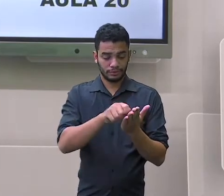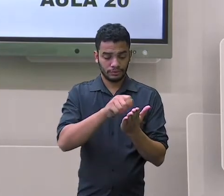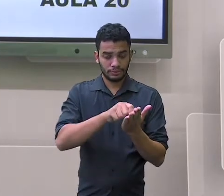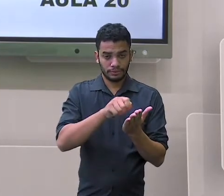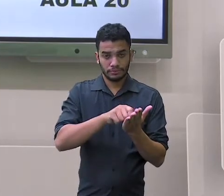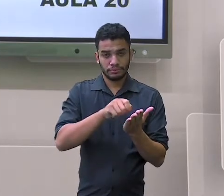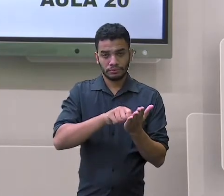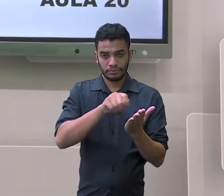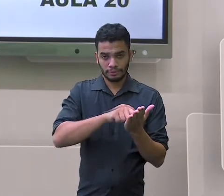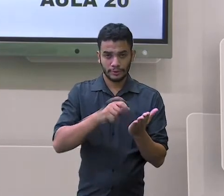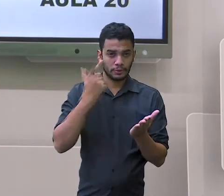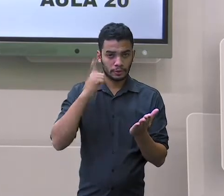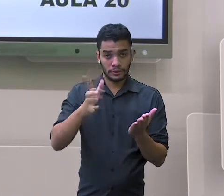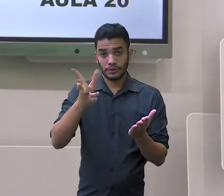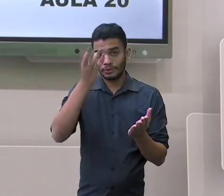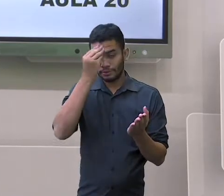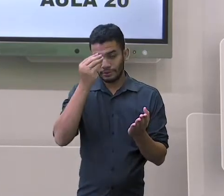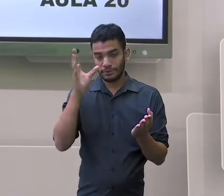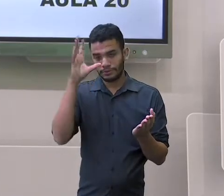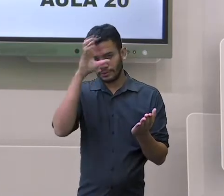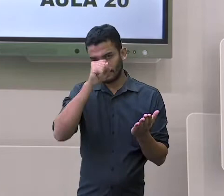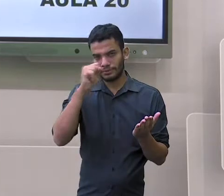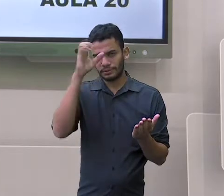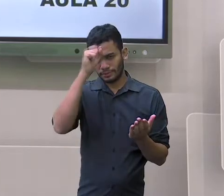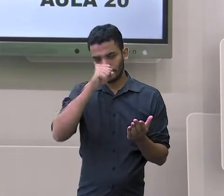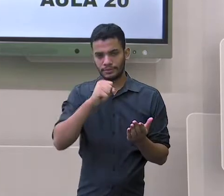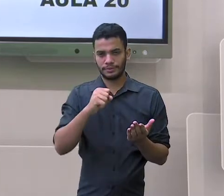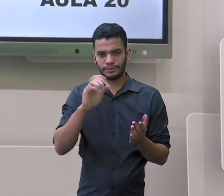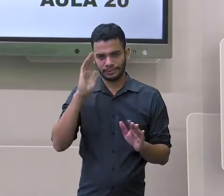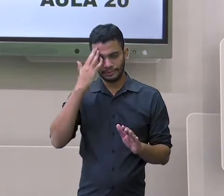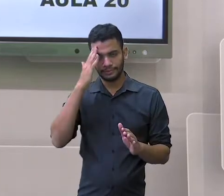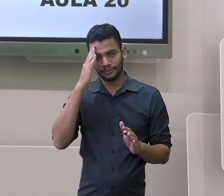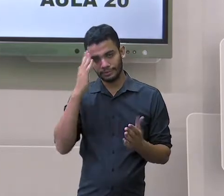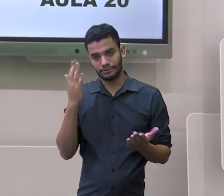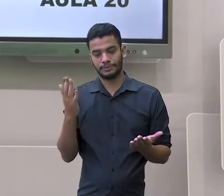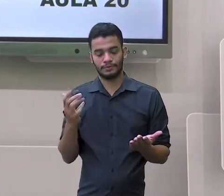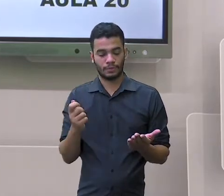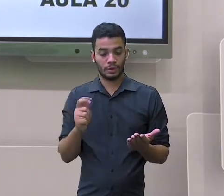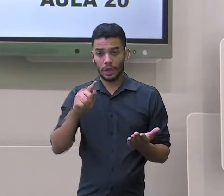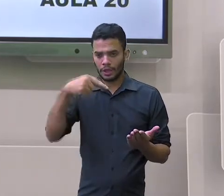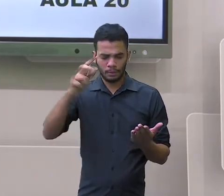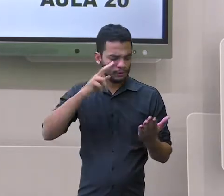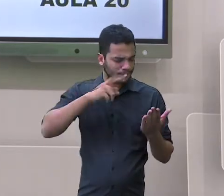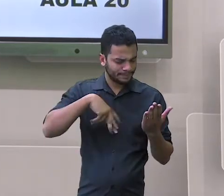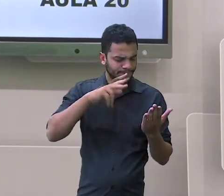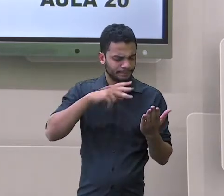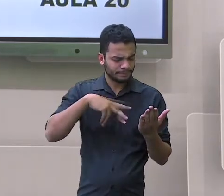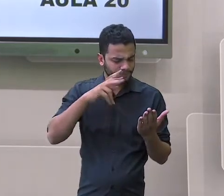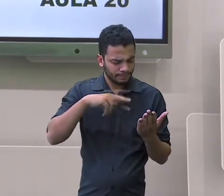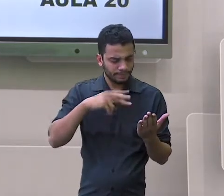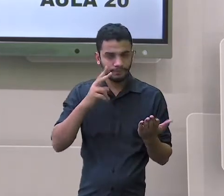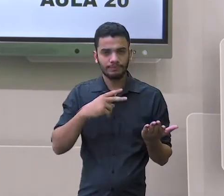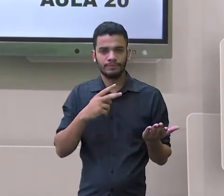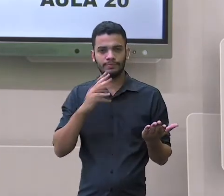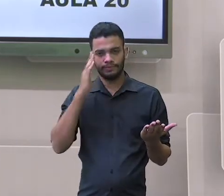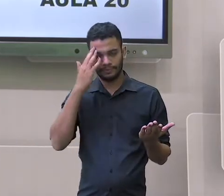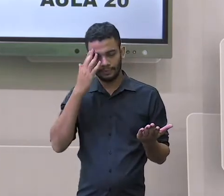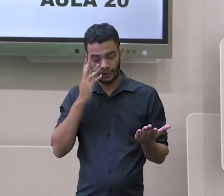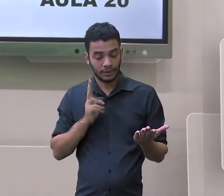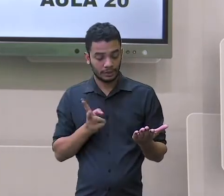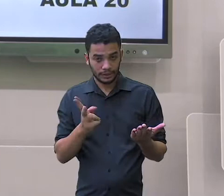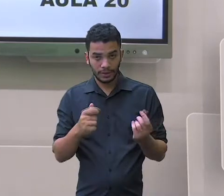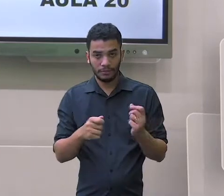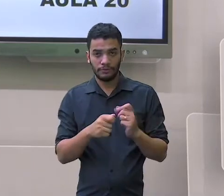ouvir e falar, isso vai me ajudar. E rapidamente fazer a sua anotação. Então, tem esse hábito. Hora